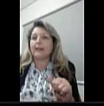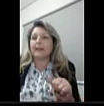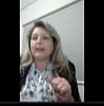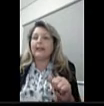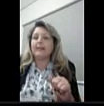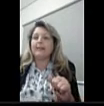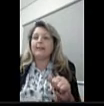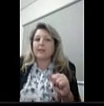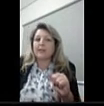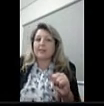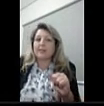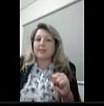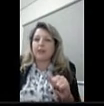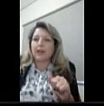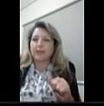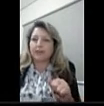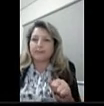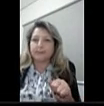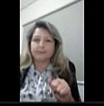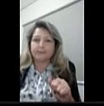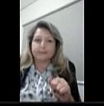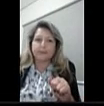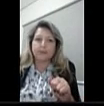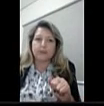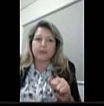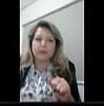para ler somente em sala de aula.